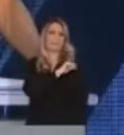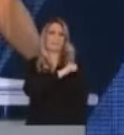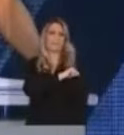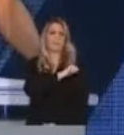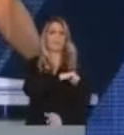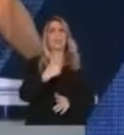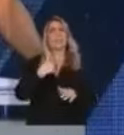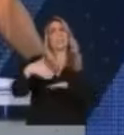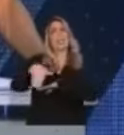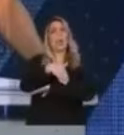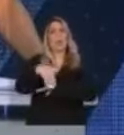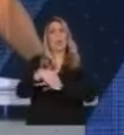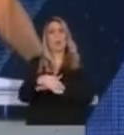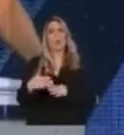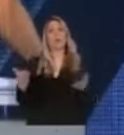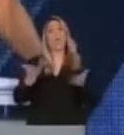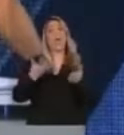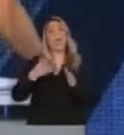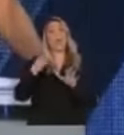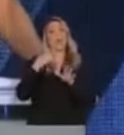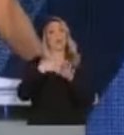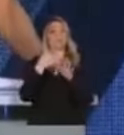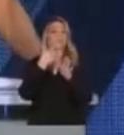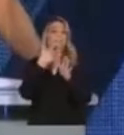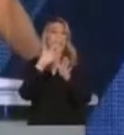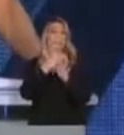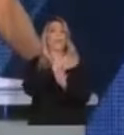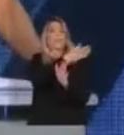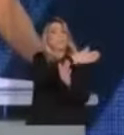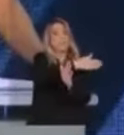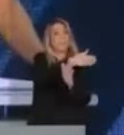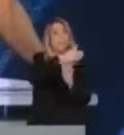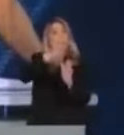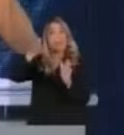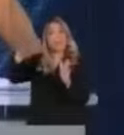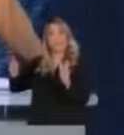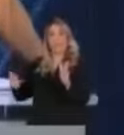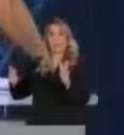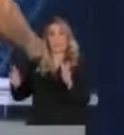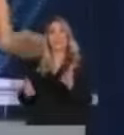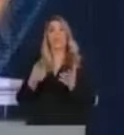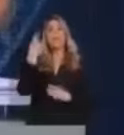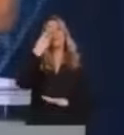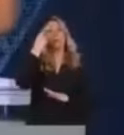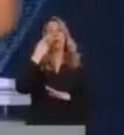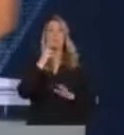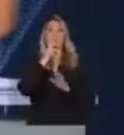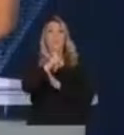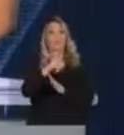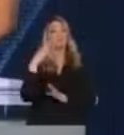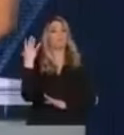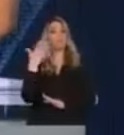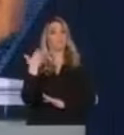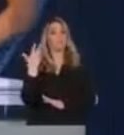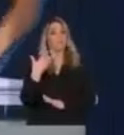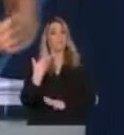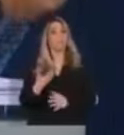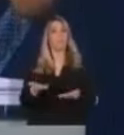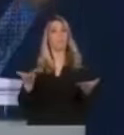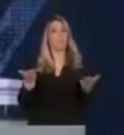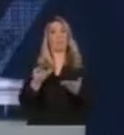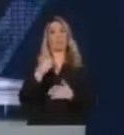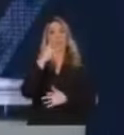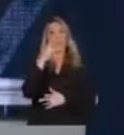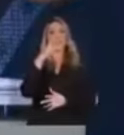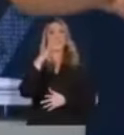ordem definida para resposta é da esda direita portanto a primeira a responder será a candidata Jandira feg do